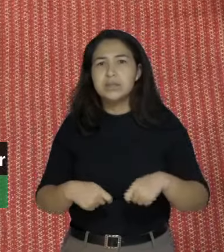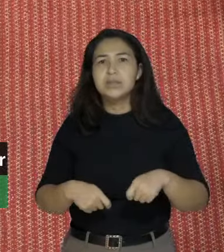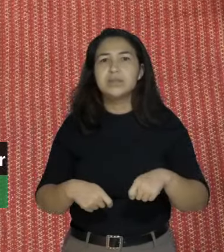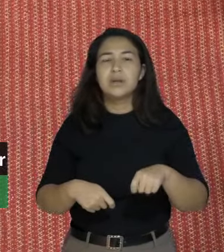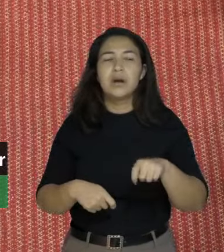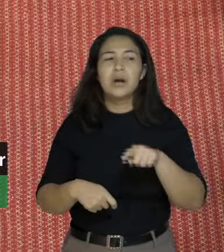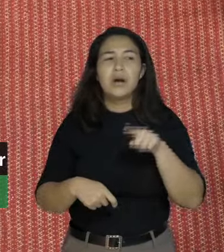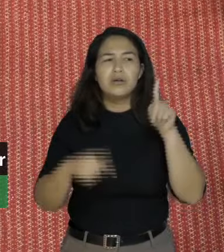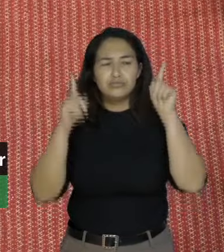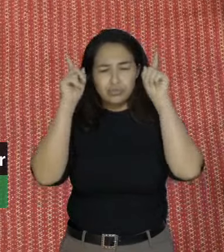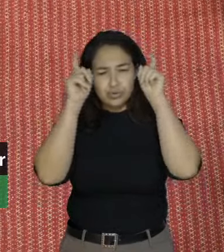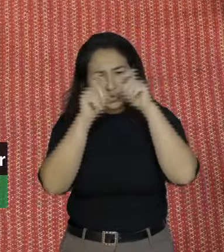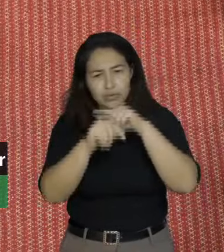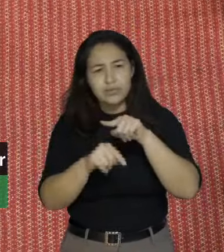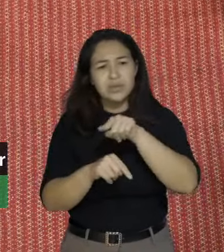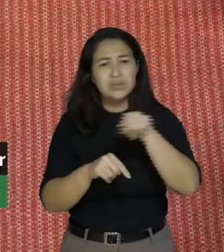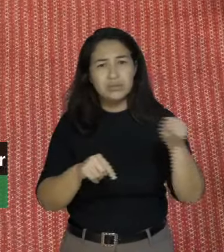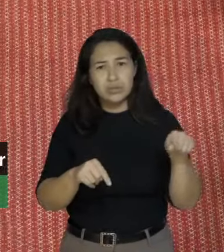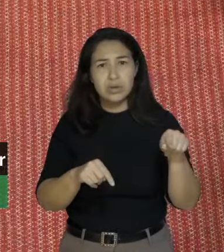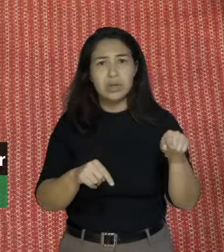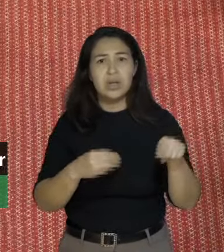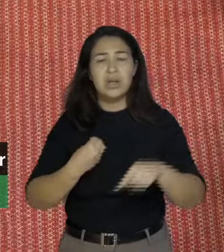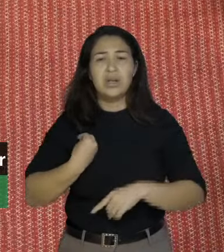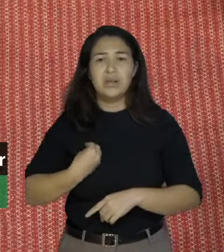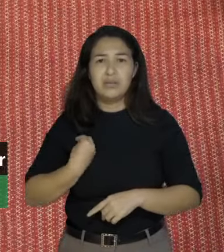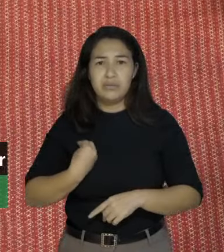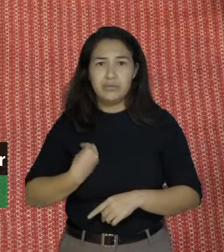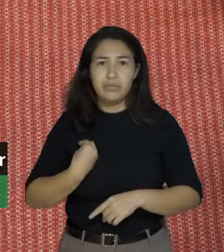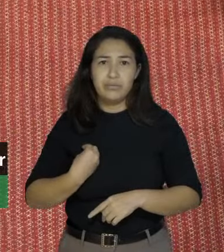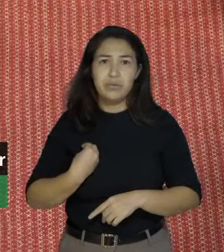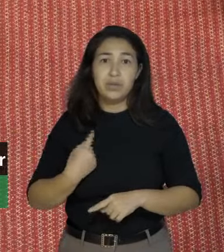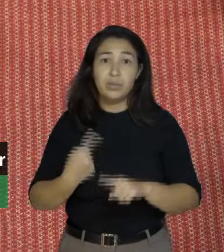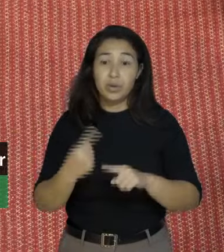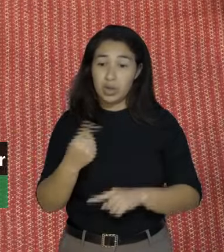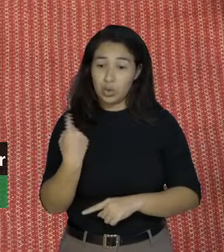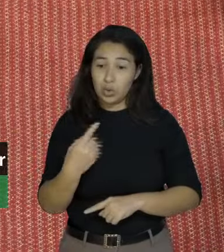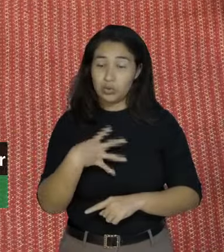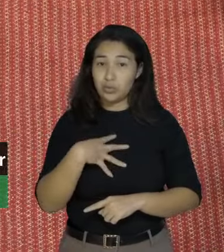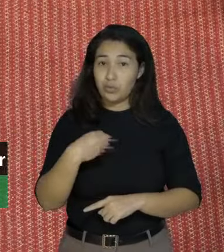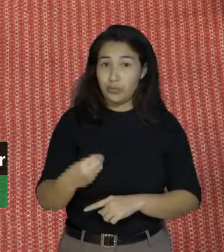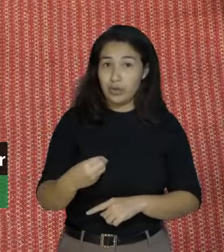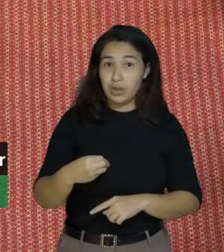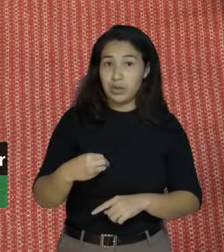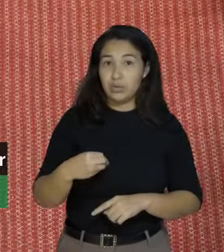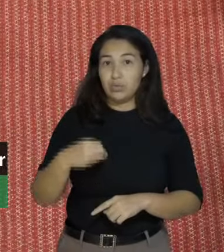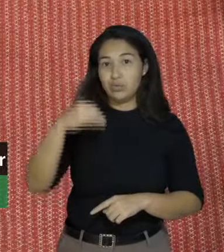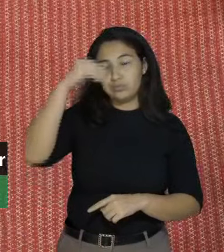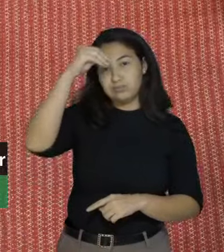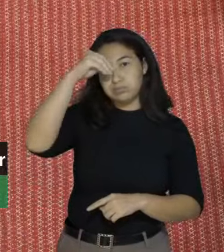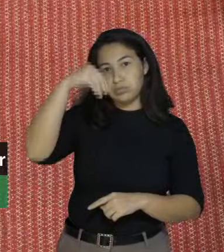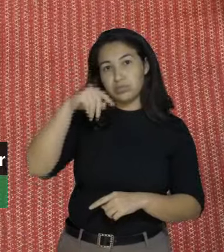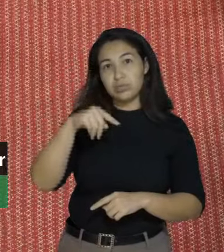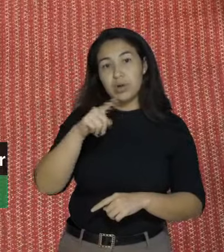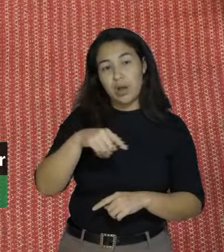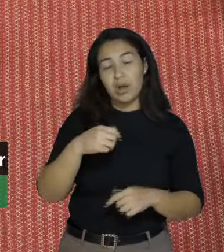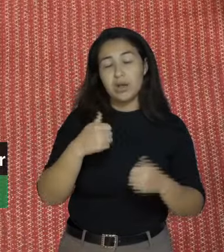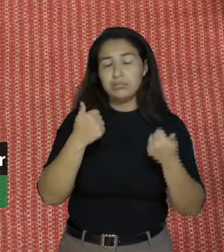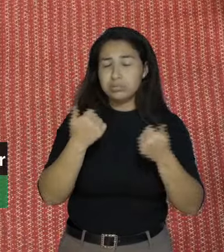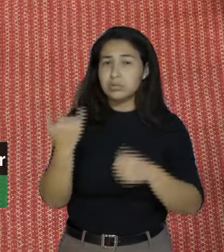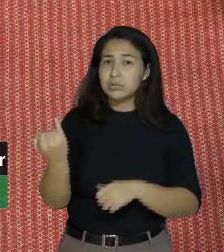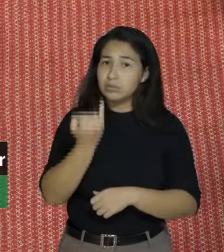a vida desses vagabundos porque a vida do nosso filho do nosso sobrinho enfim é preciosa e não tem preço